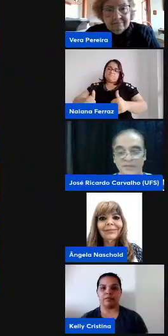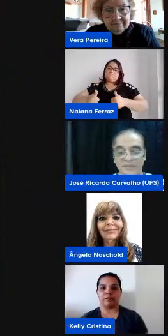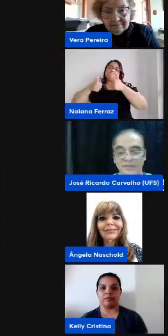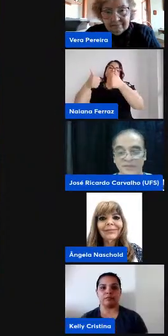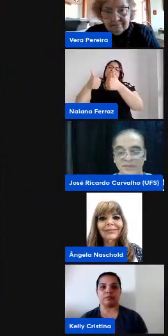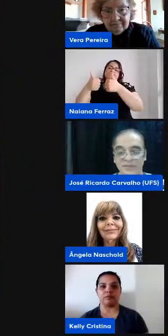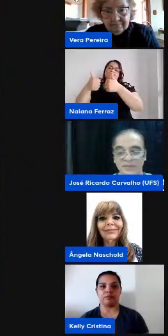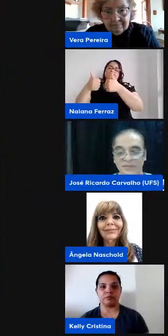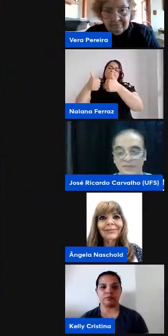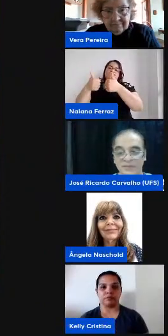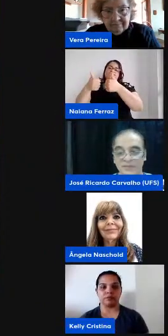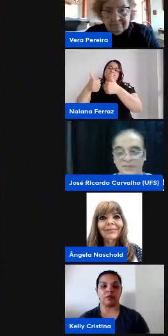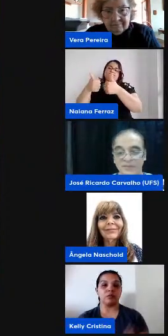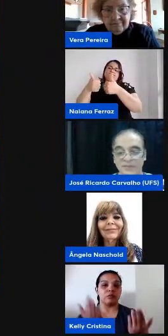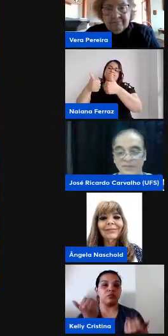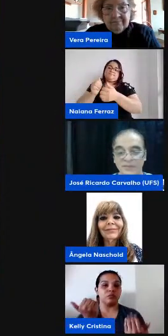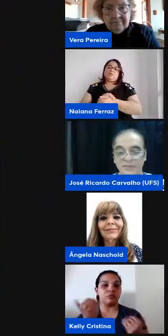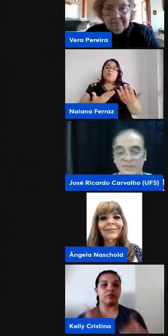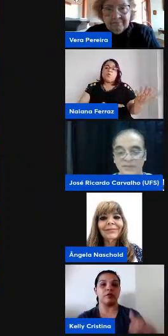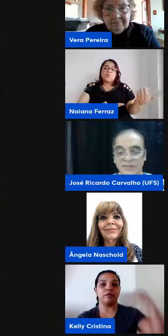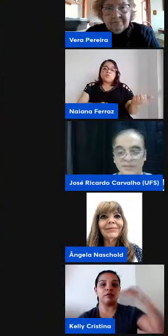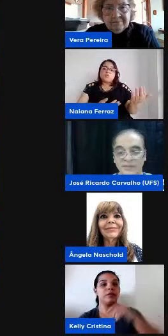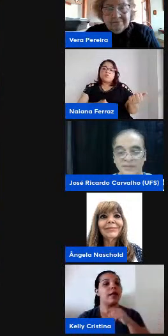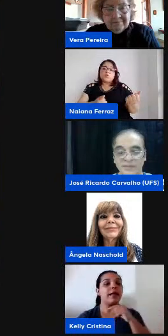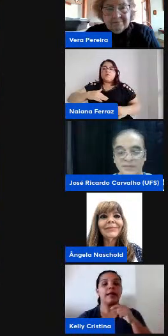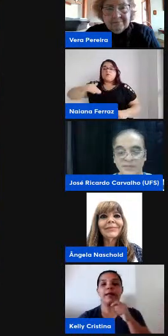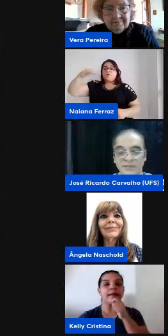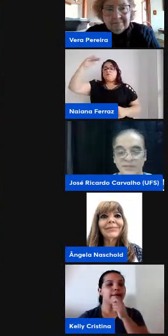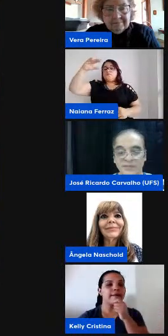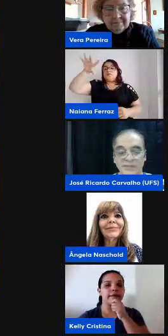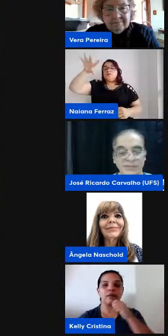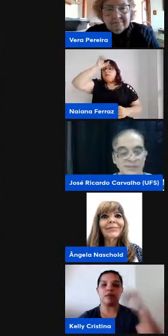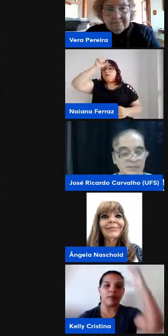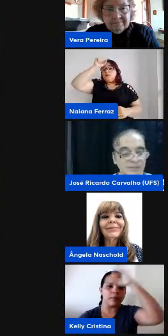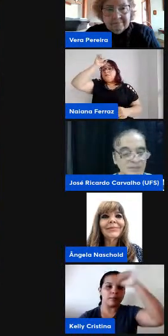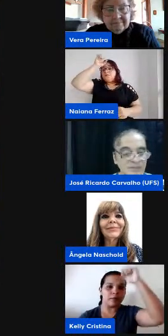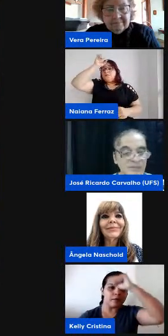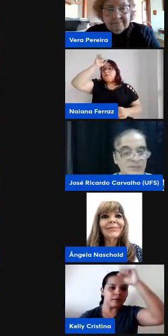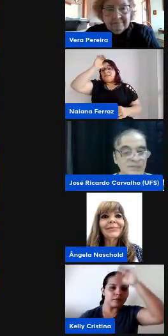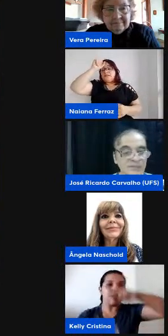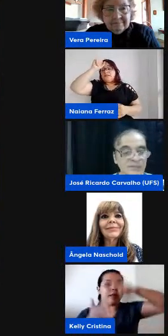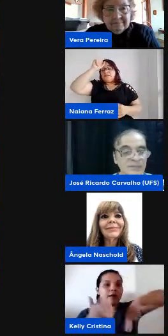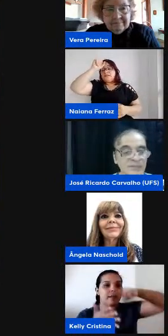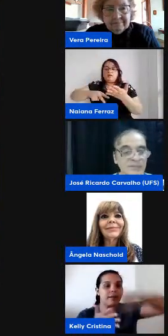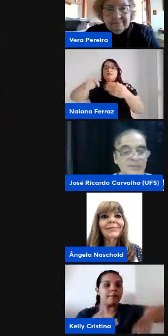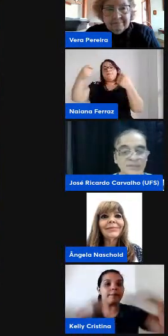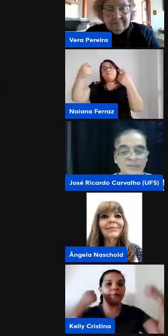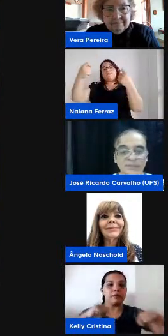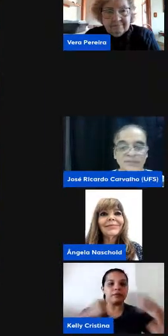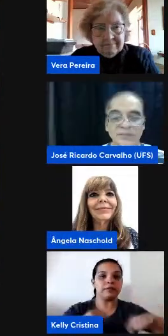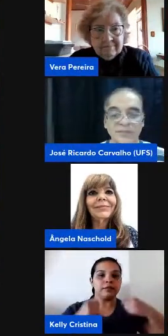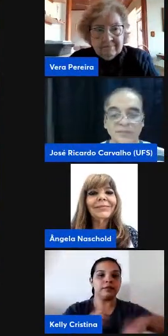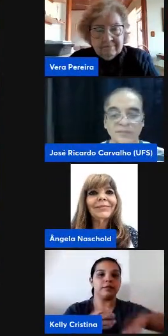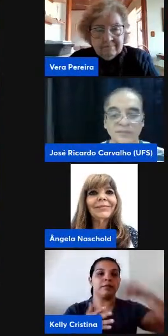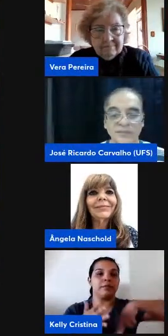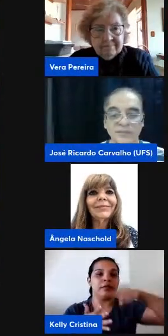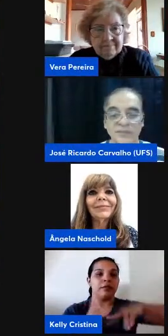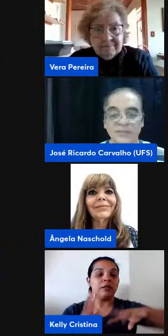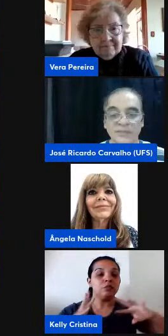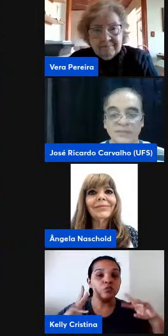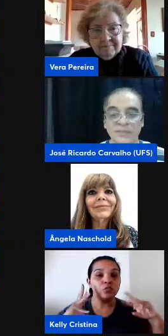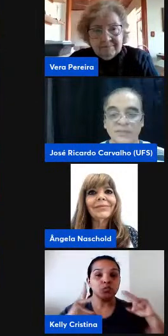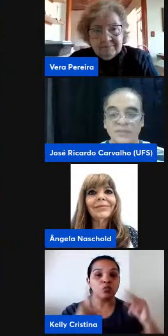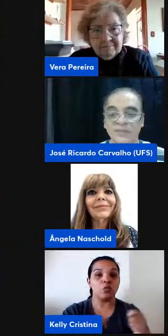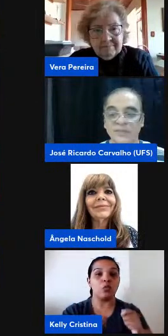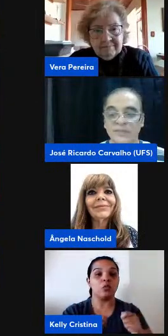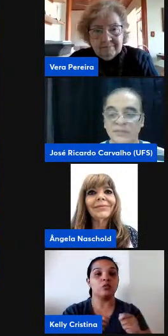e adultos que não aprenderam a ler precisam aprender a ler. Todos eles